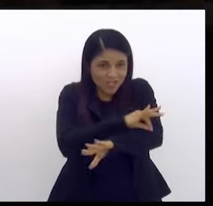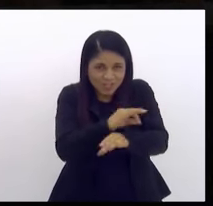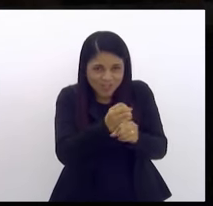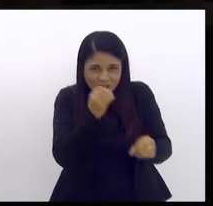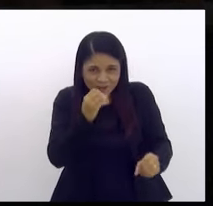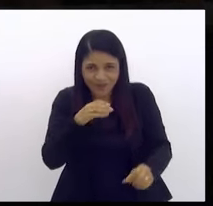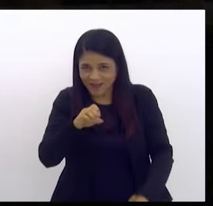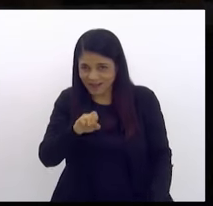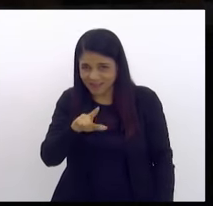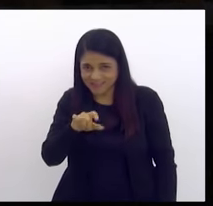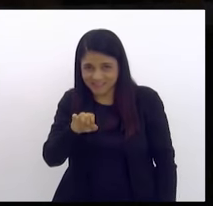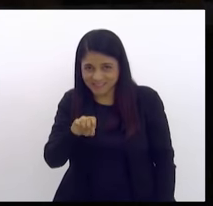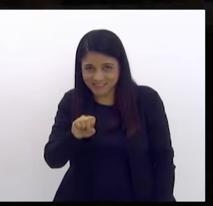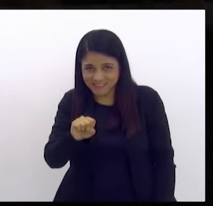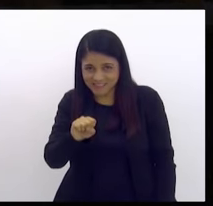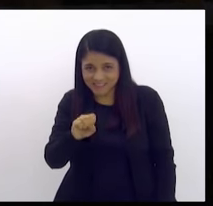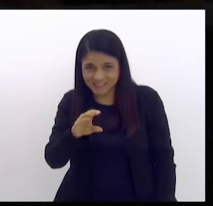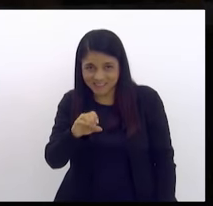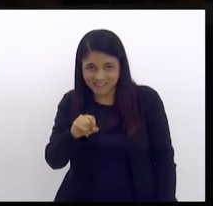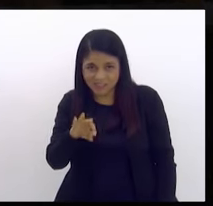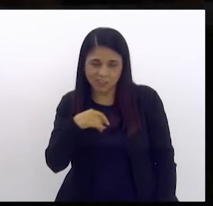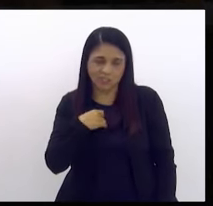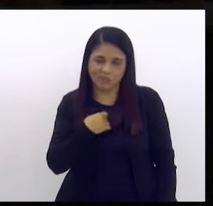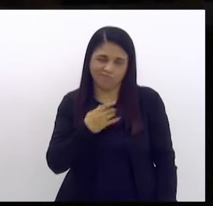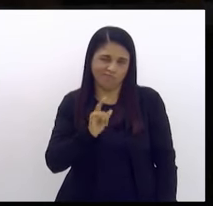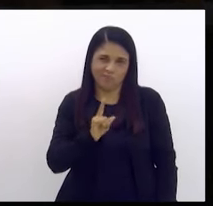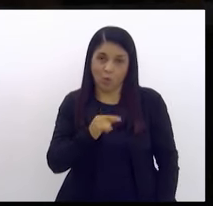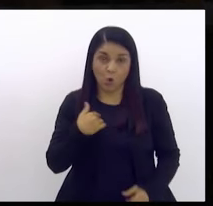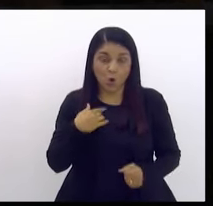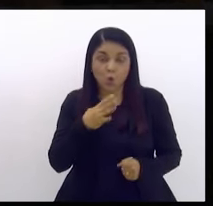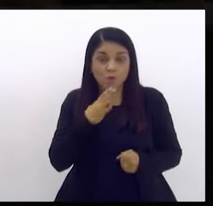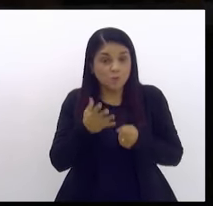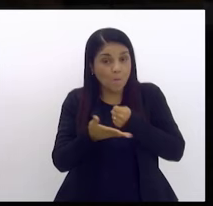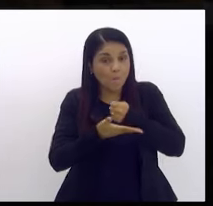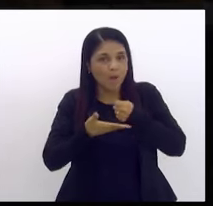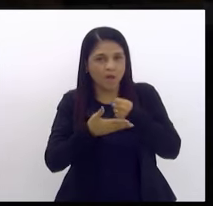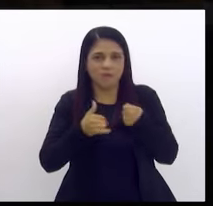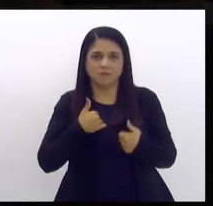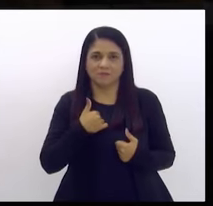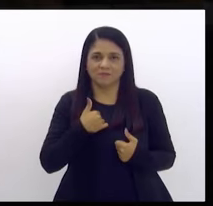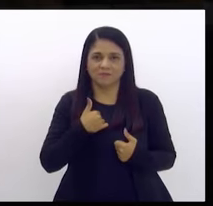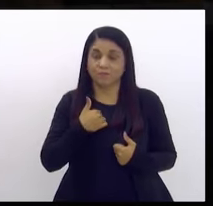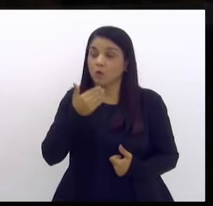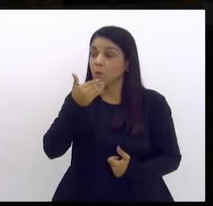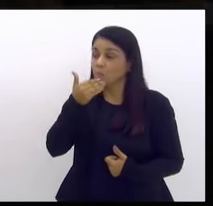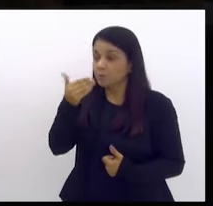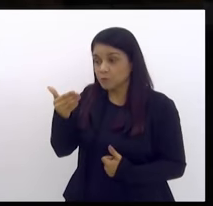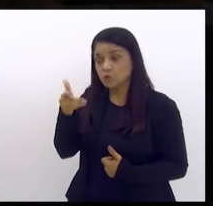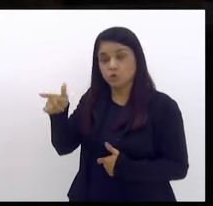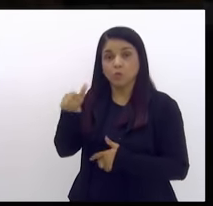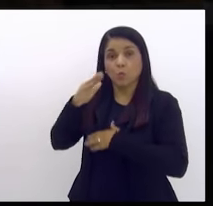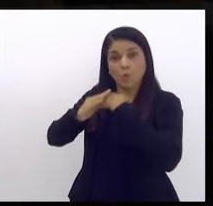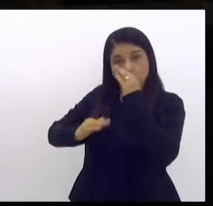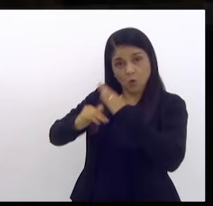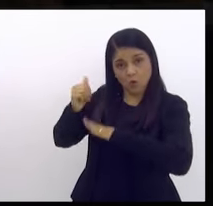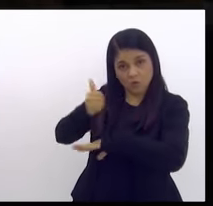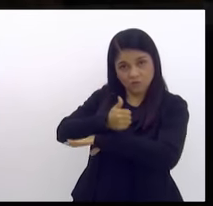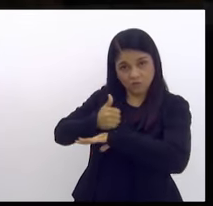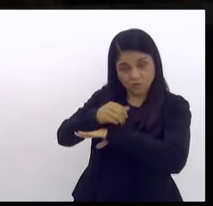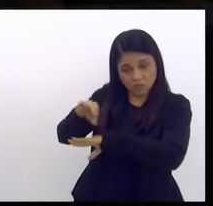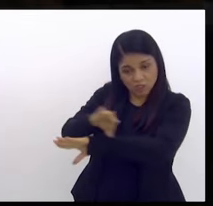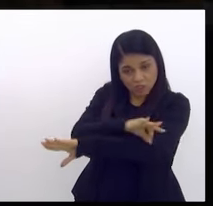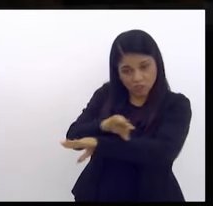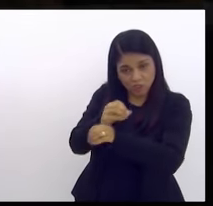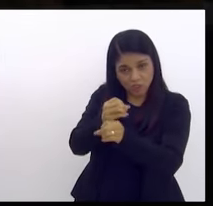eletricista. Eu tenho um conhecimento básico. Vou pedir que um profissional, seja engenheiro